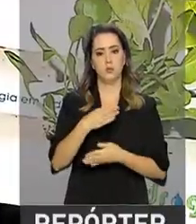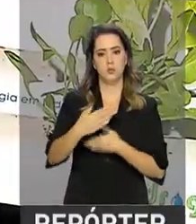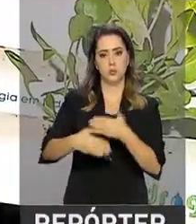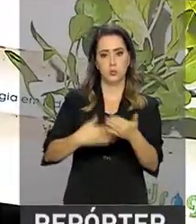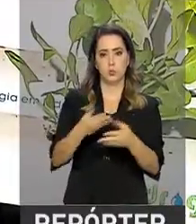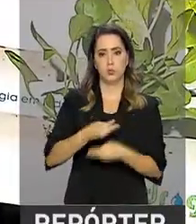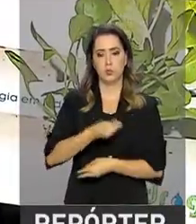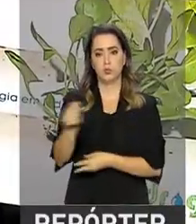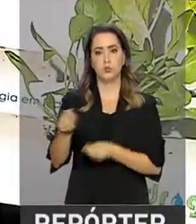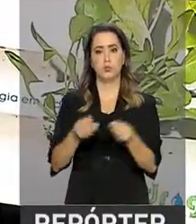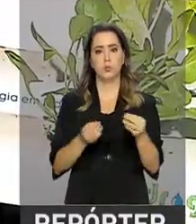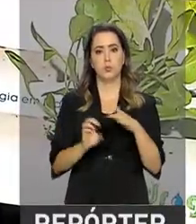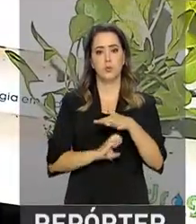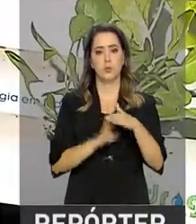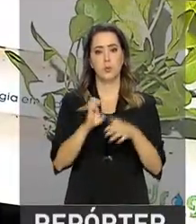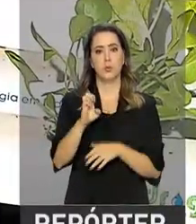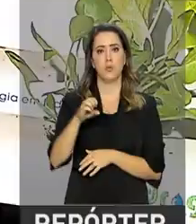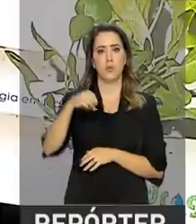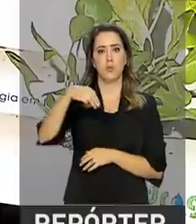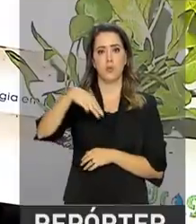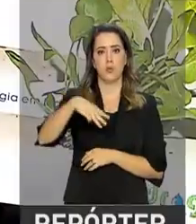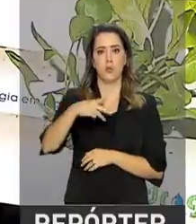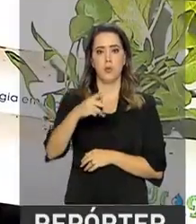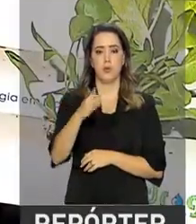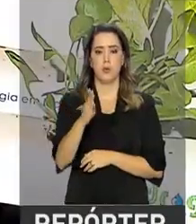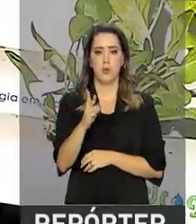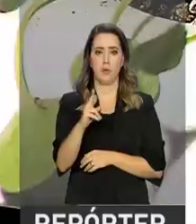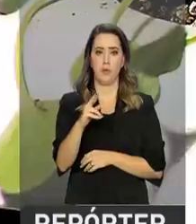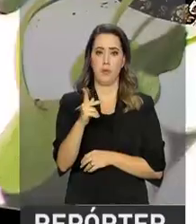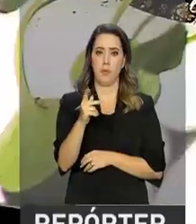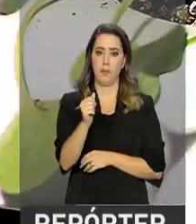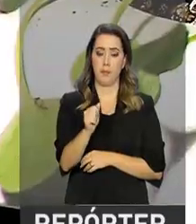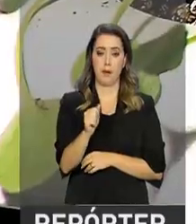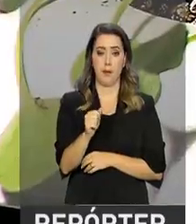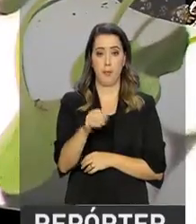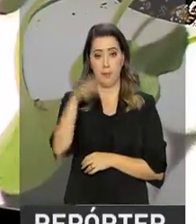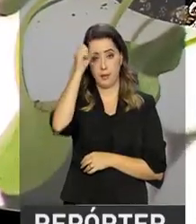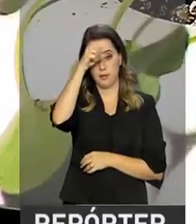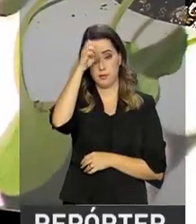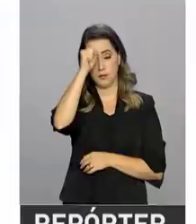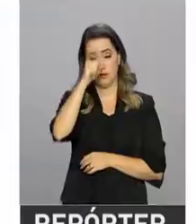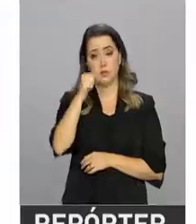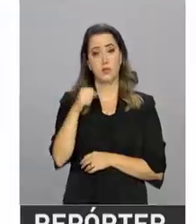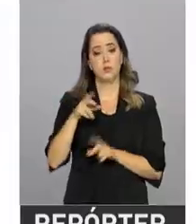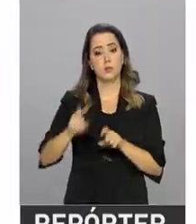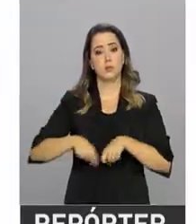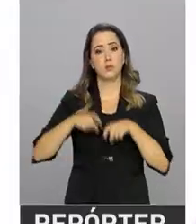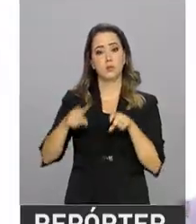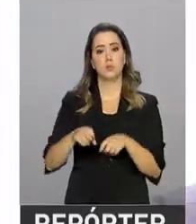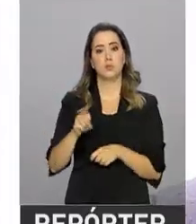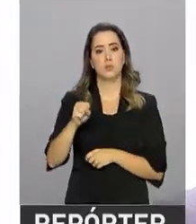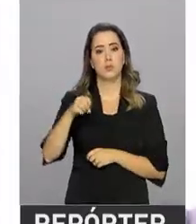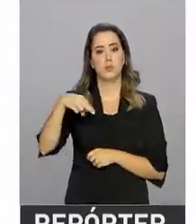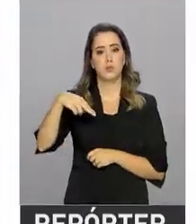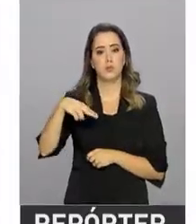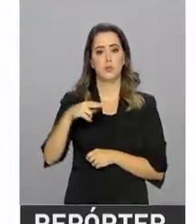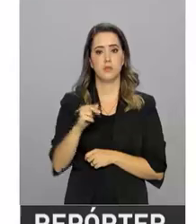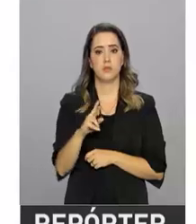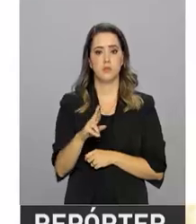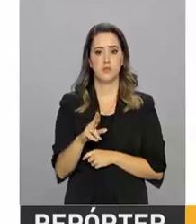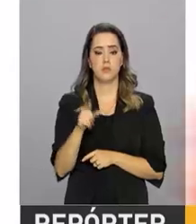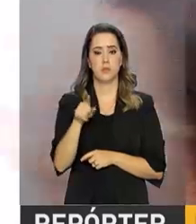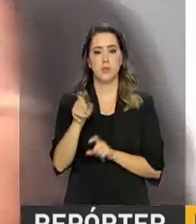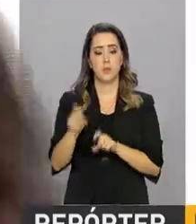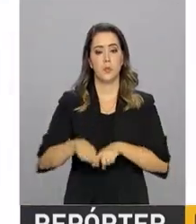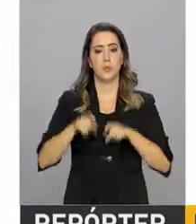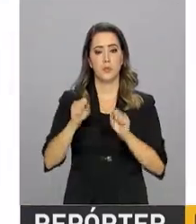repassadas aos agricultores por meio do Serviço Nacional de Aprendizagem Rural, o SENAR. A gente ensina através dessa capacitação que o